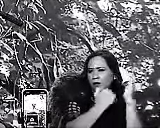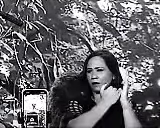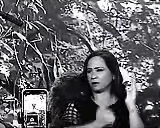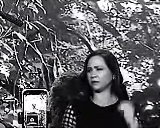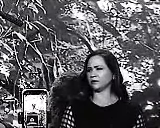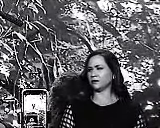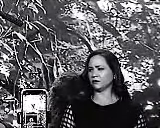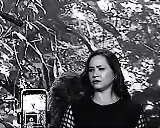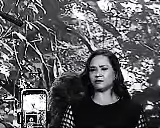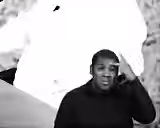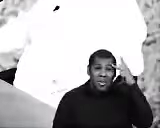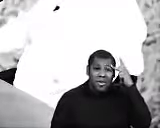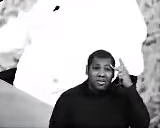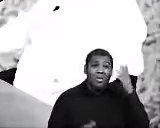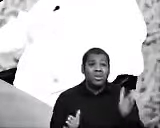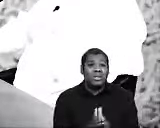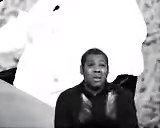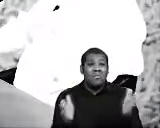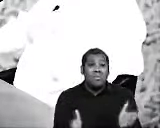lama.